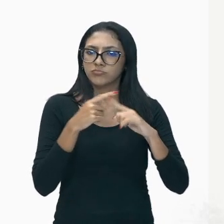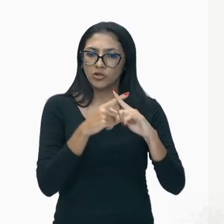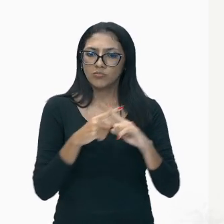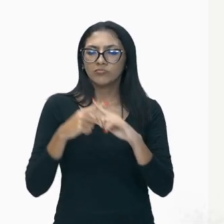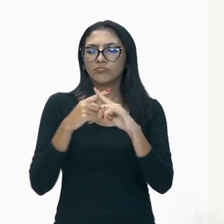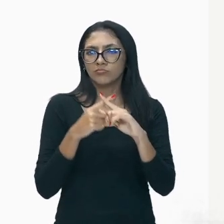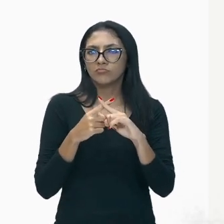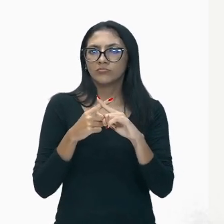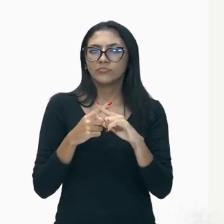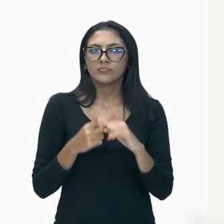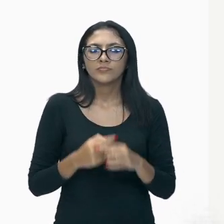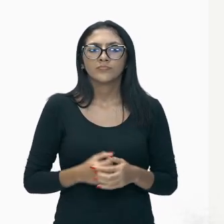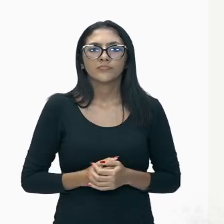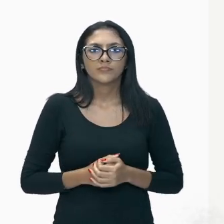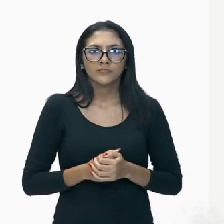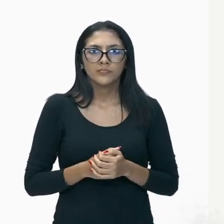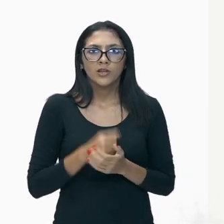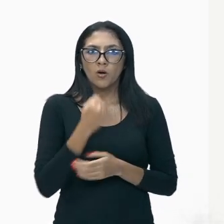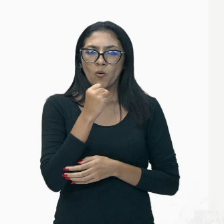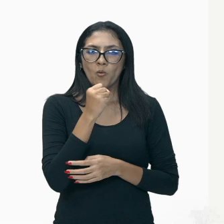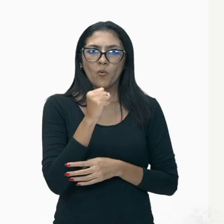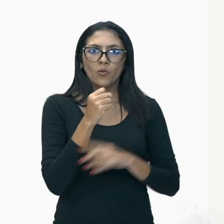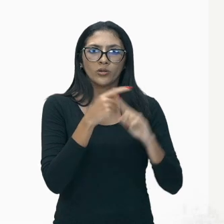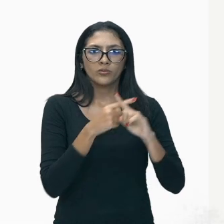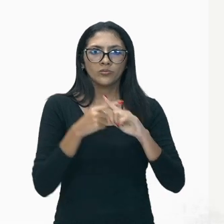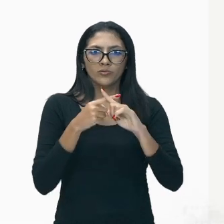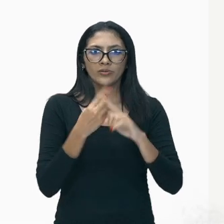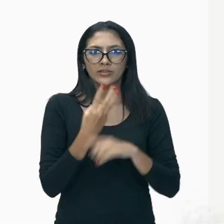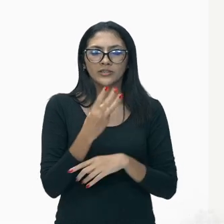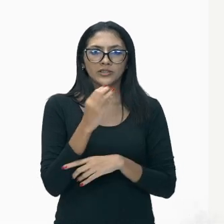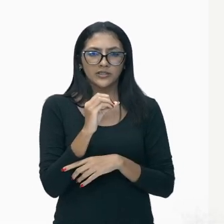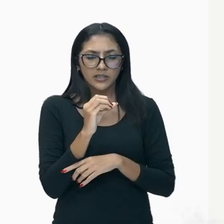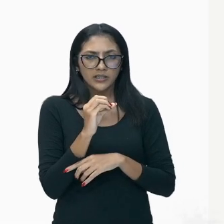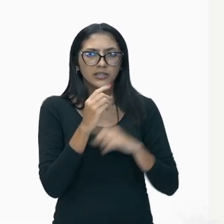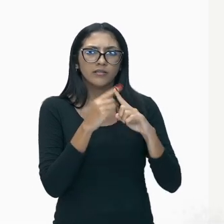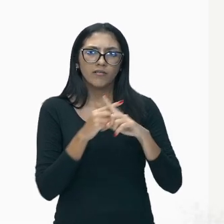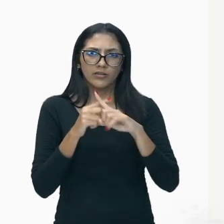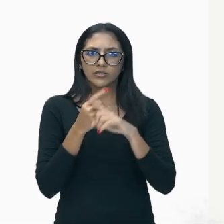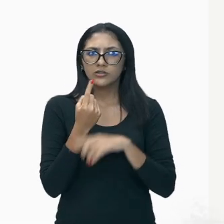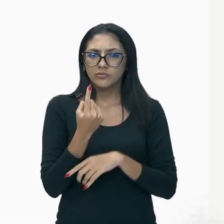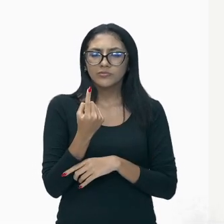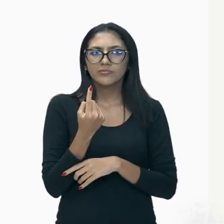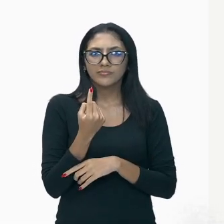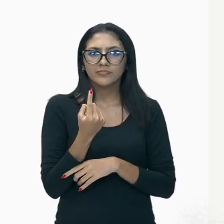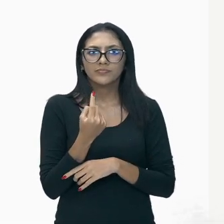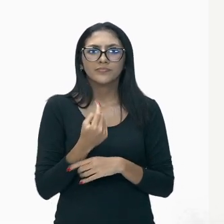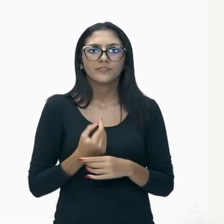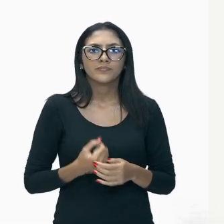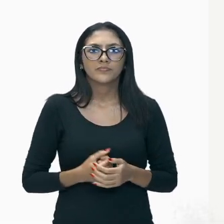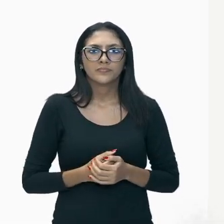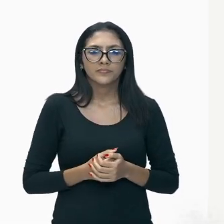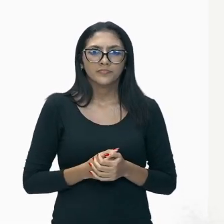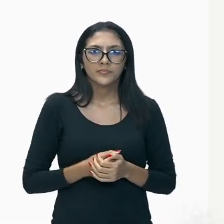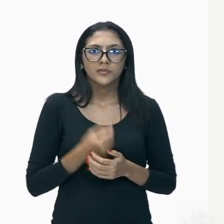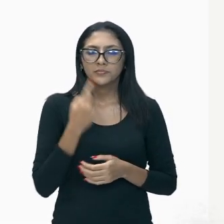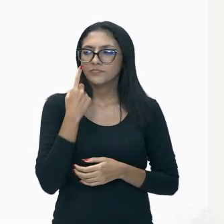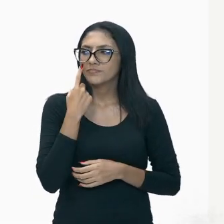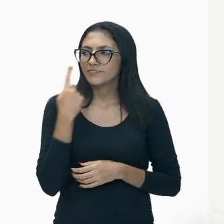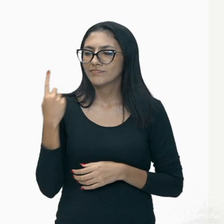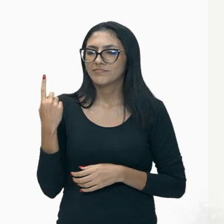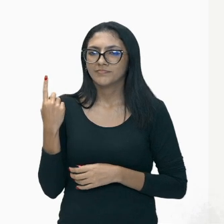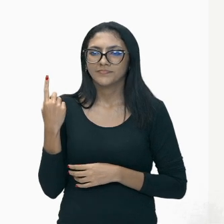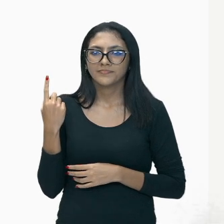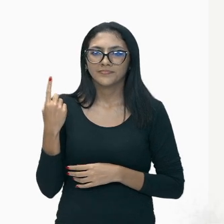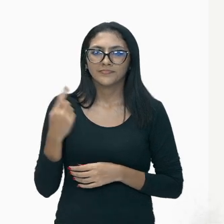ó. 8 vezes 30 vezes o 1. Aí temos 8